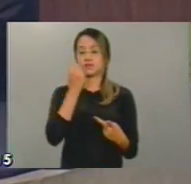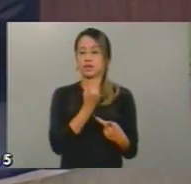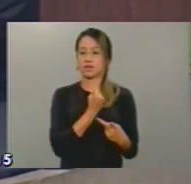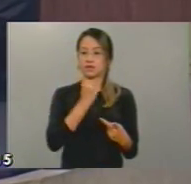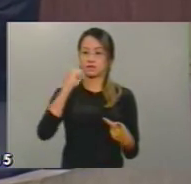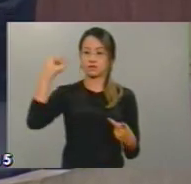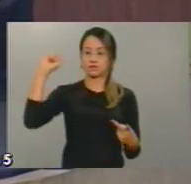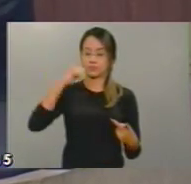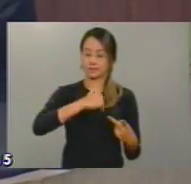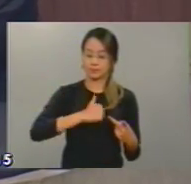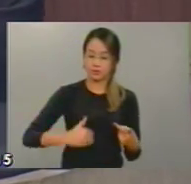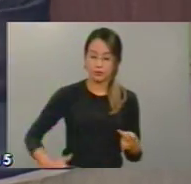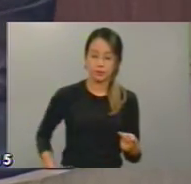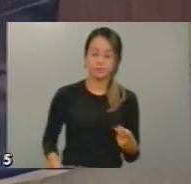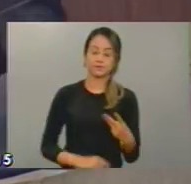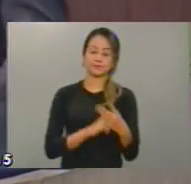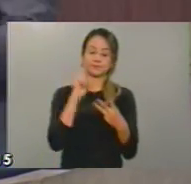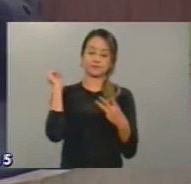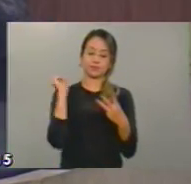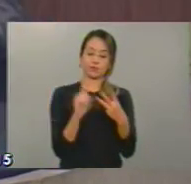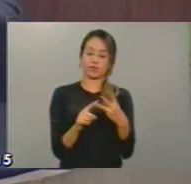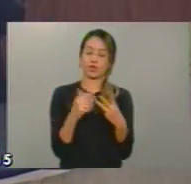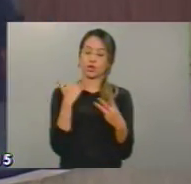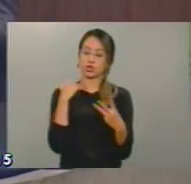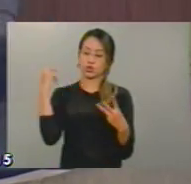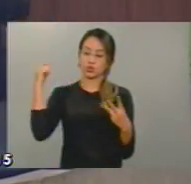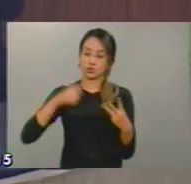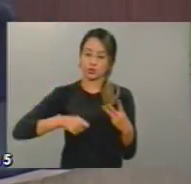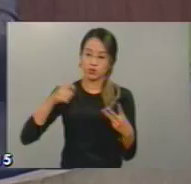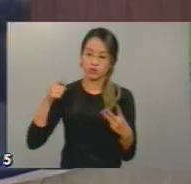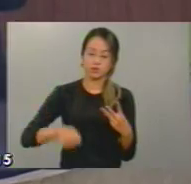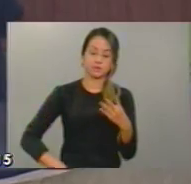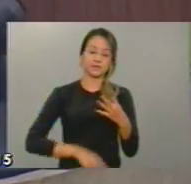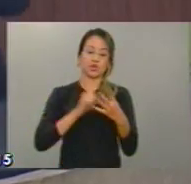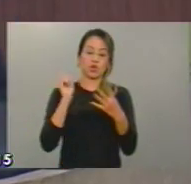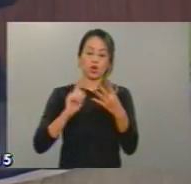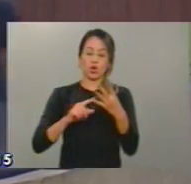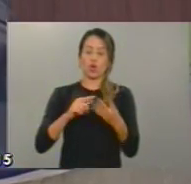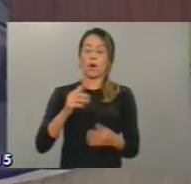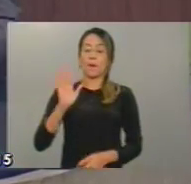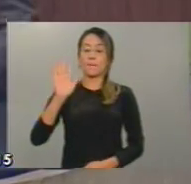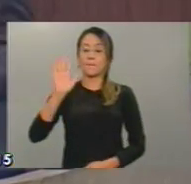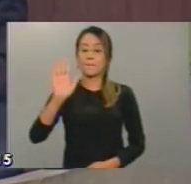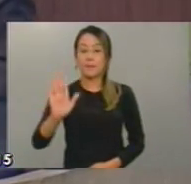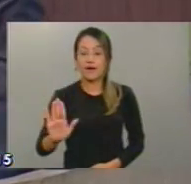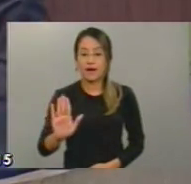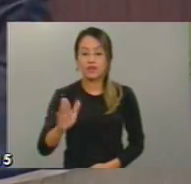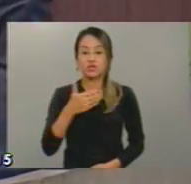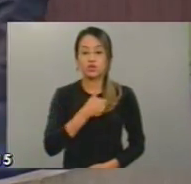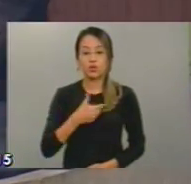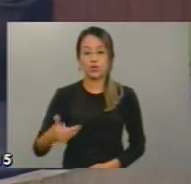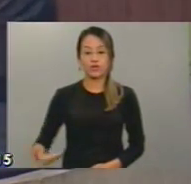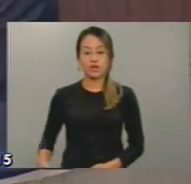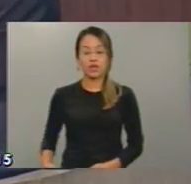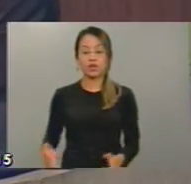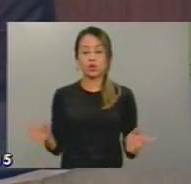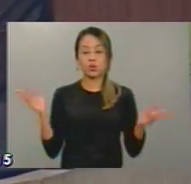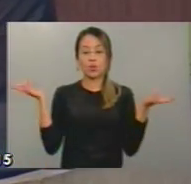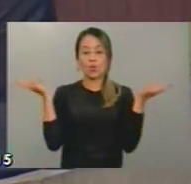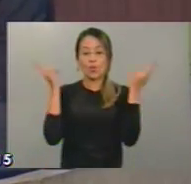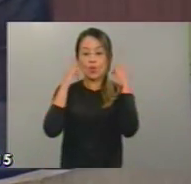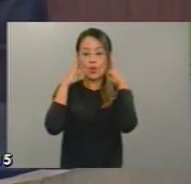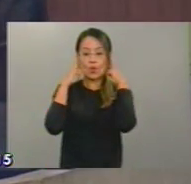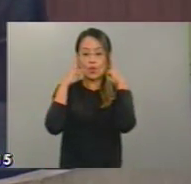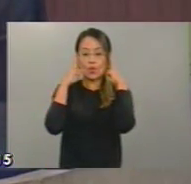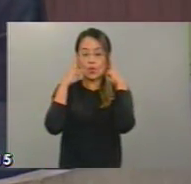do Estado do Ceará, a sociedade civil, e o governo fez ouvidos moucos. O governo